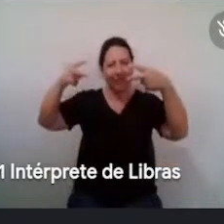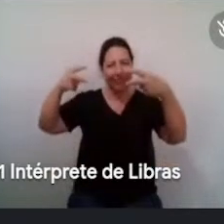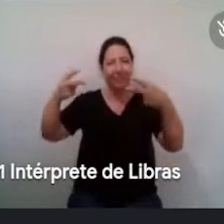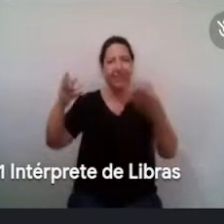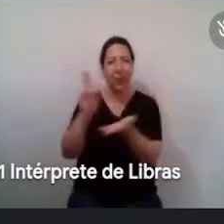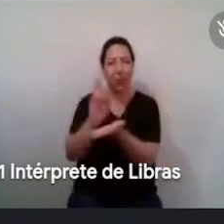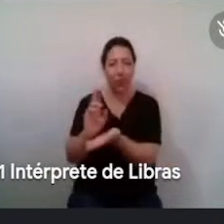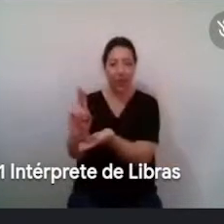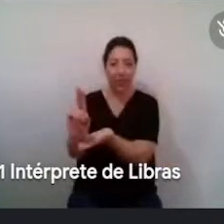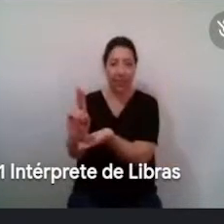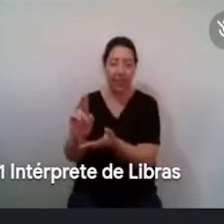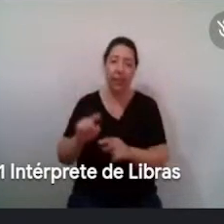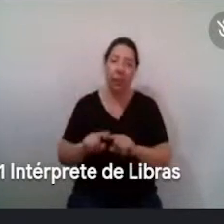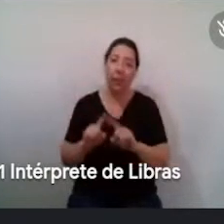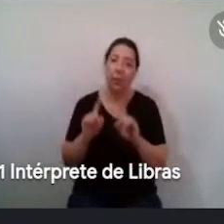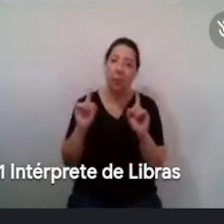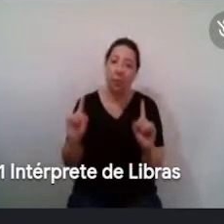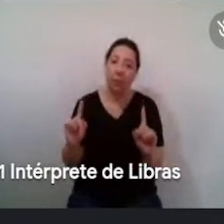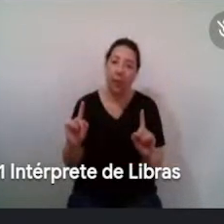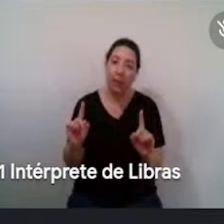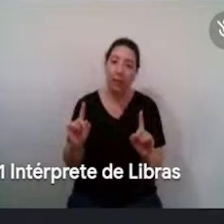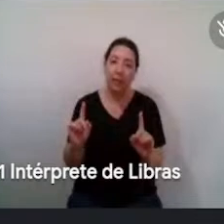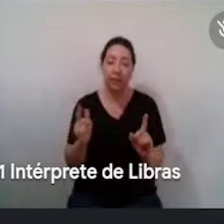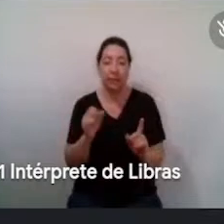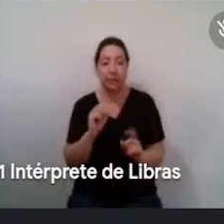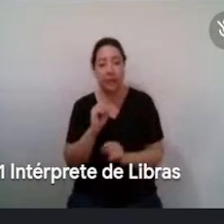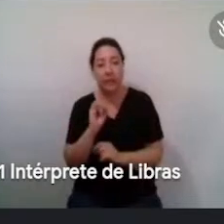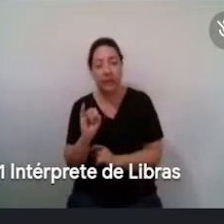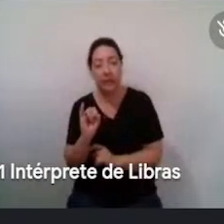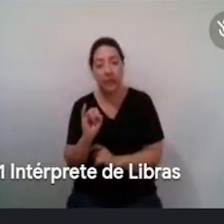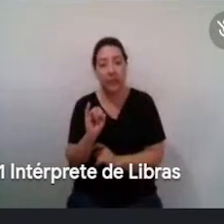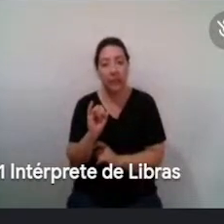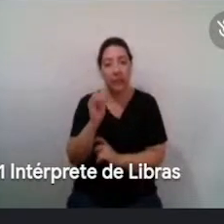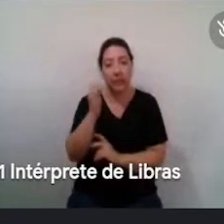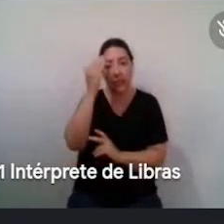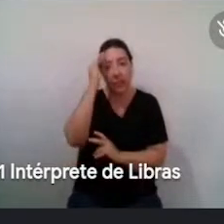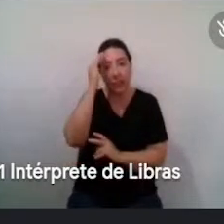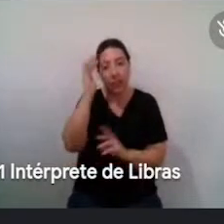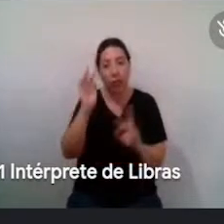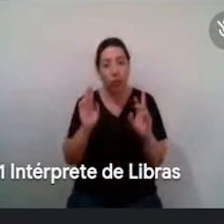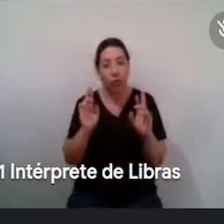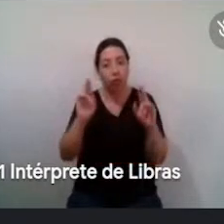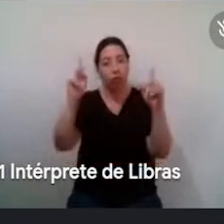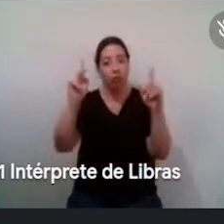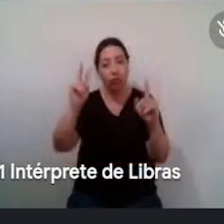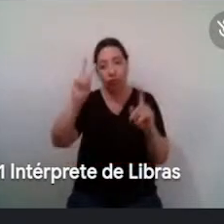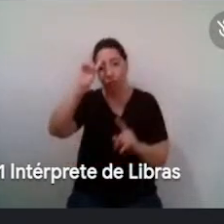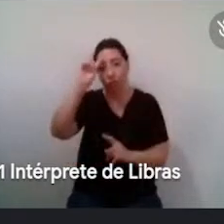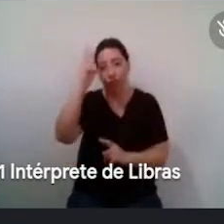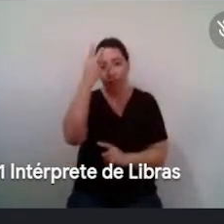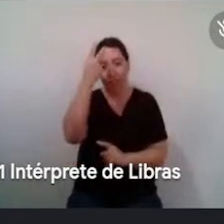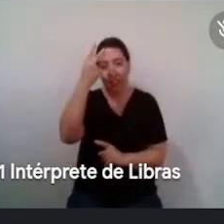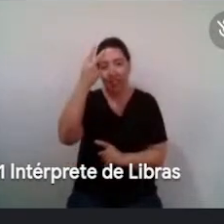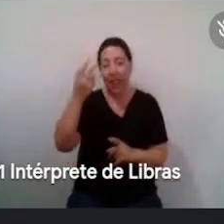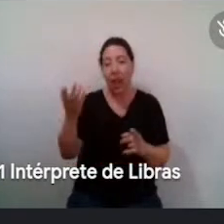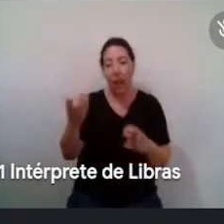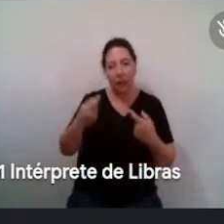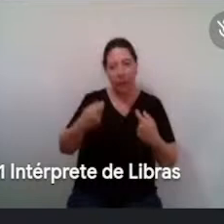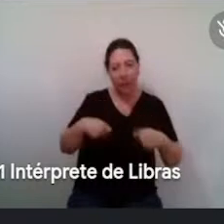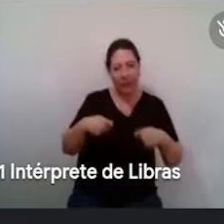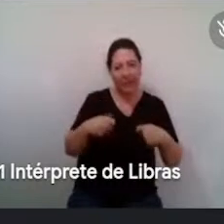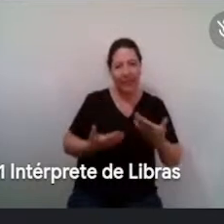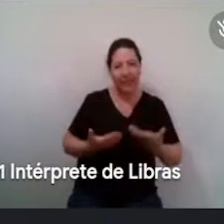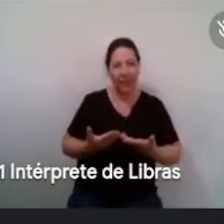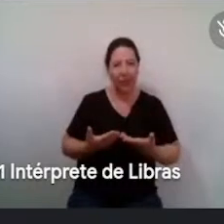universidade. Mas se houve uma mudança de entendimento, se ele é realmente necessário, não, também não vejo porque que o Ministério